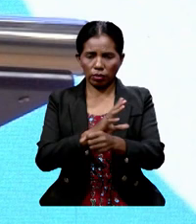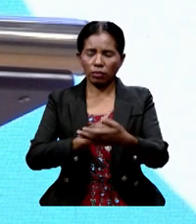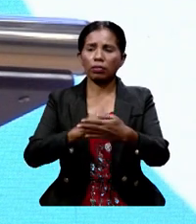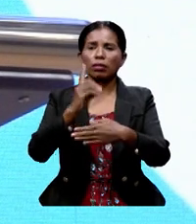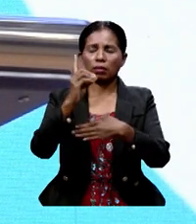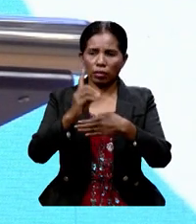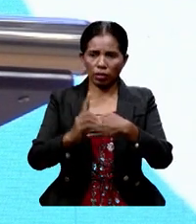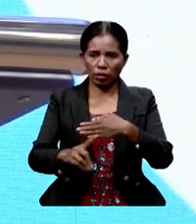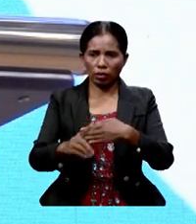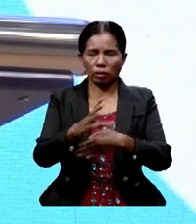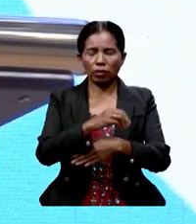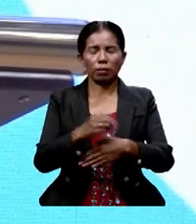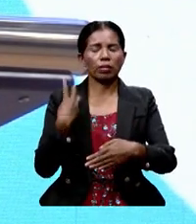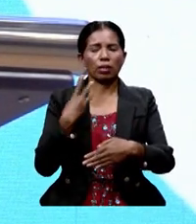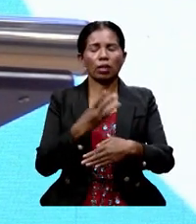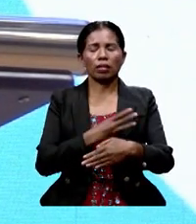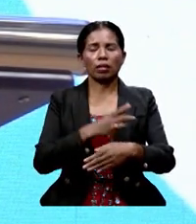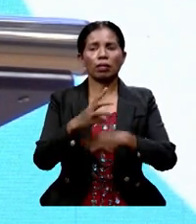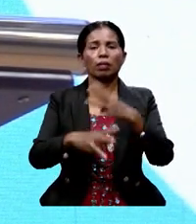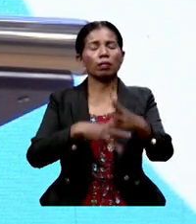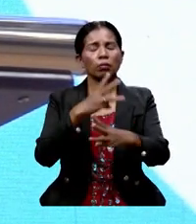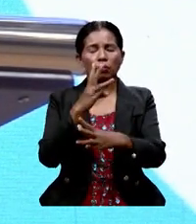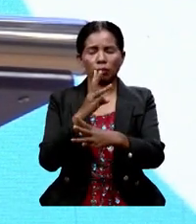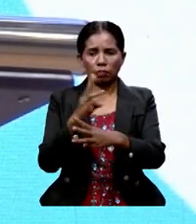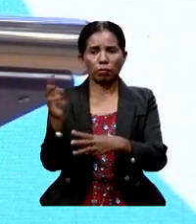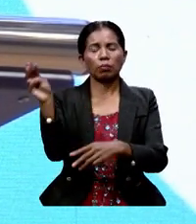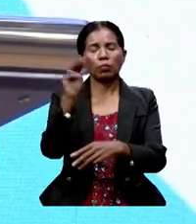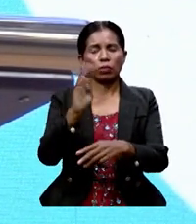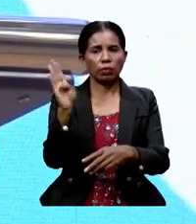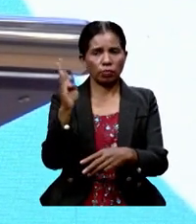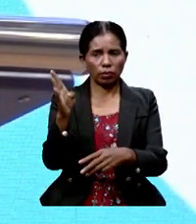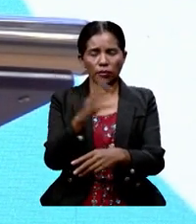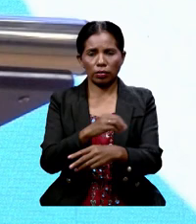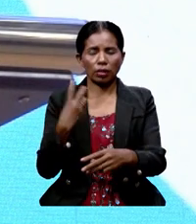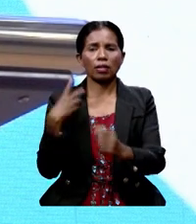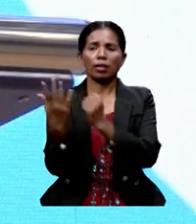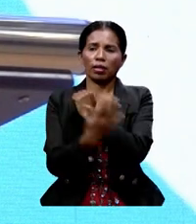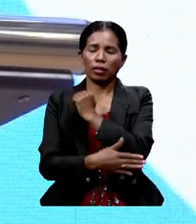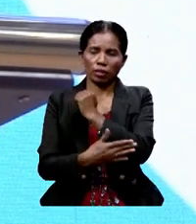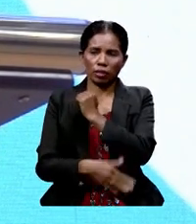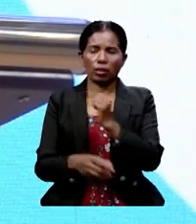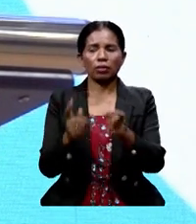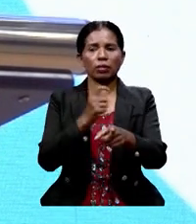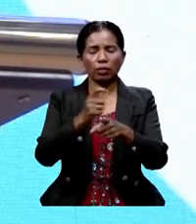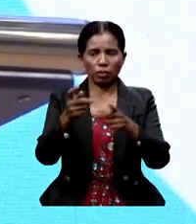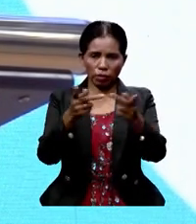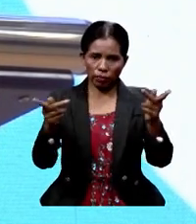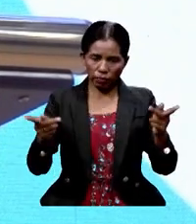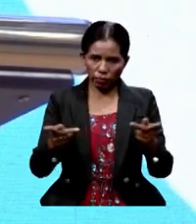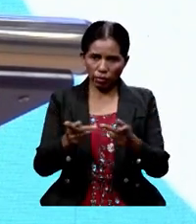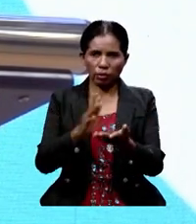sustentabilidade do planeta azul e força para motivar a população para as práticas ambientais